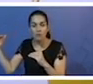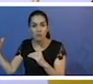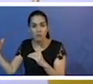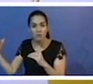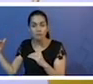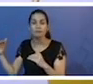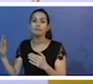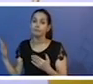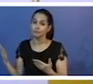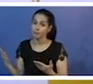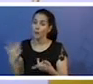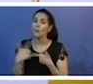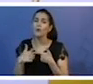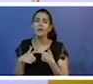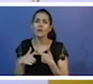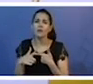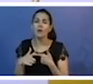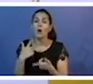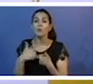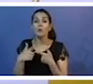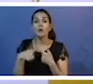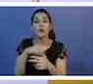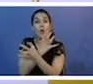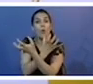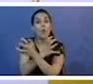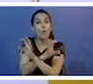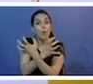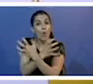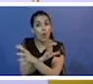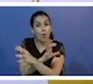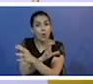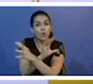Mais ou menos isso, né? Porque os ossos eles vão